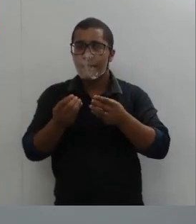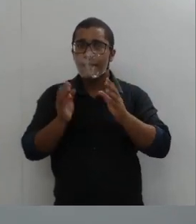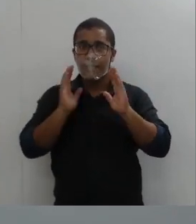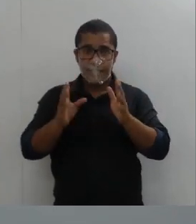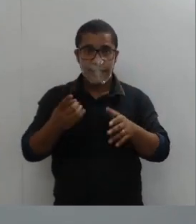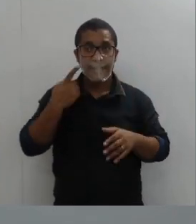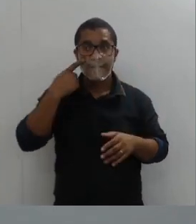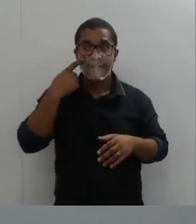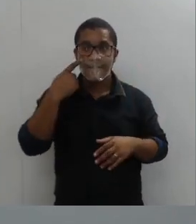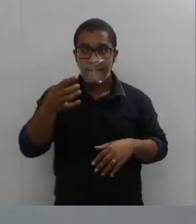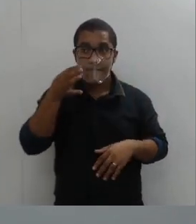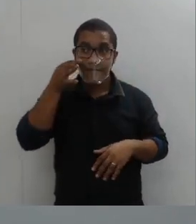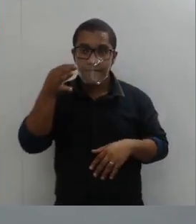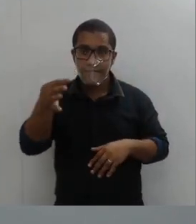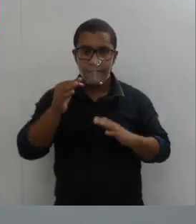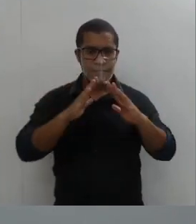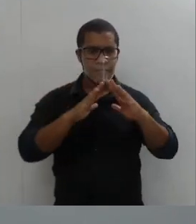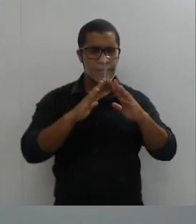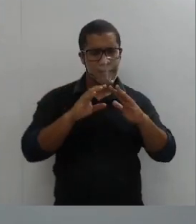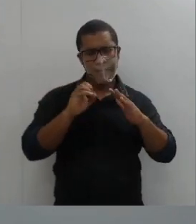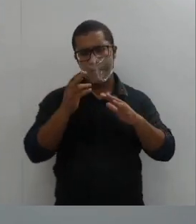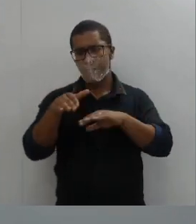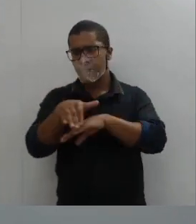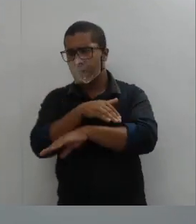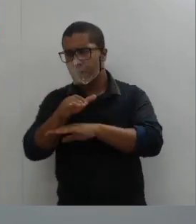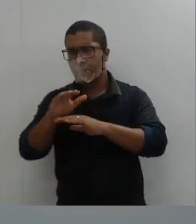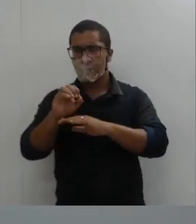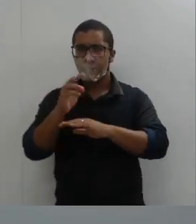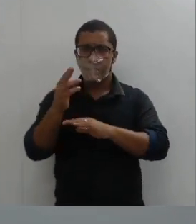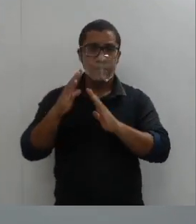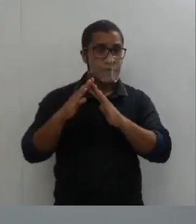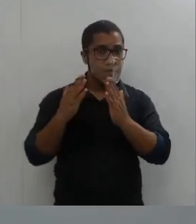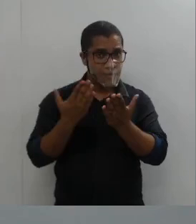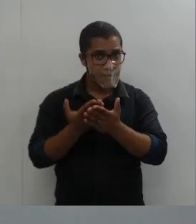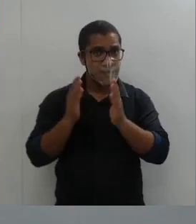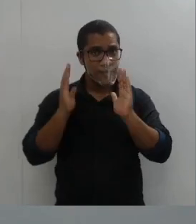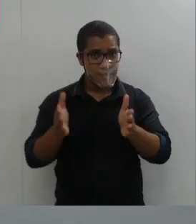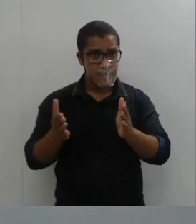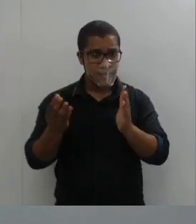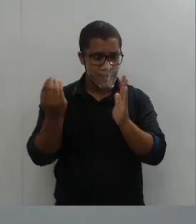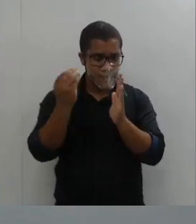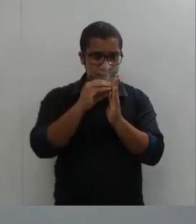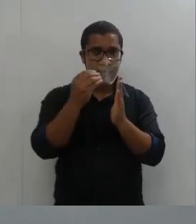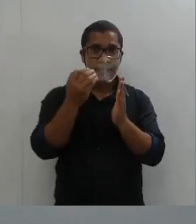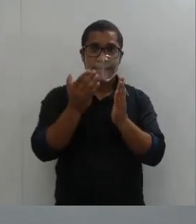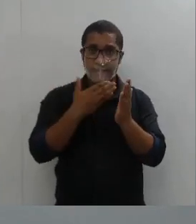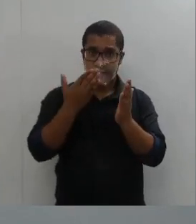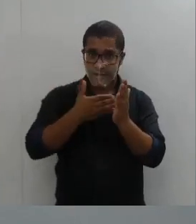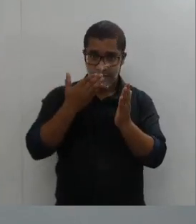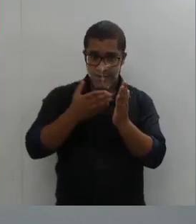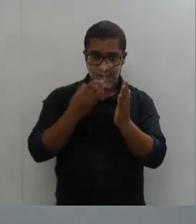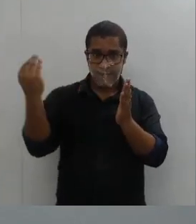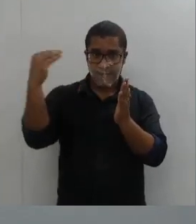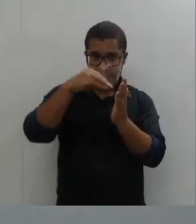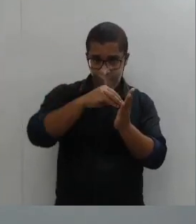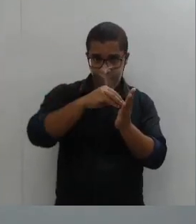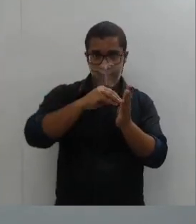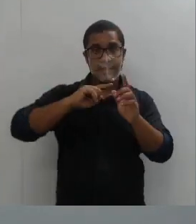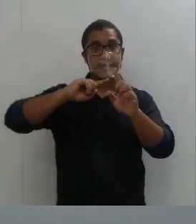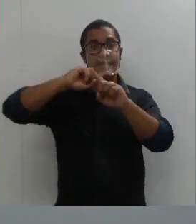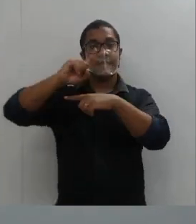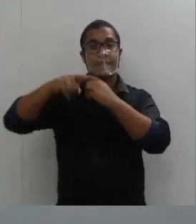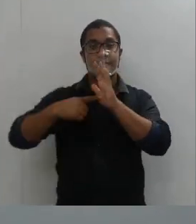algum local, na casa, na rua, na escola, etc. Registra isso no seu caderno e deixa registrado, tá? Porque depois